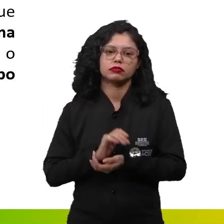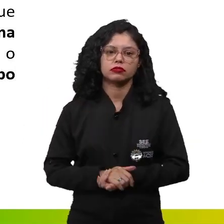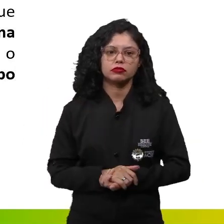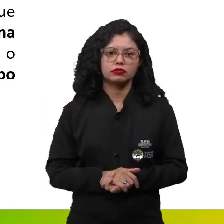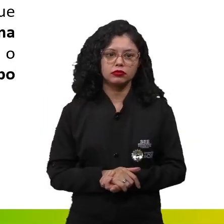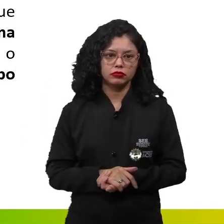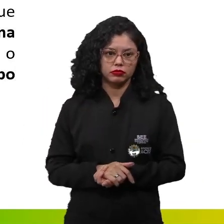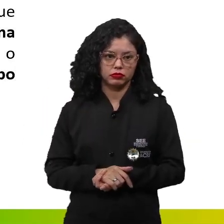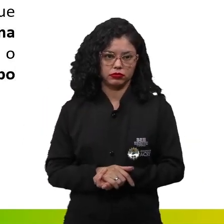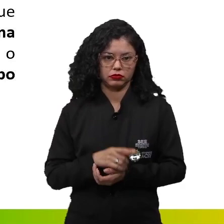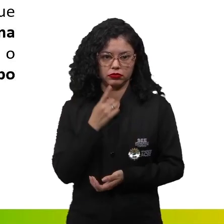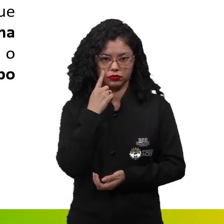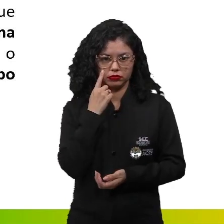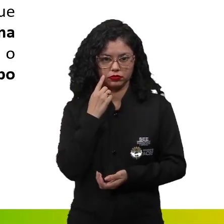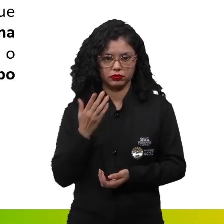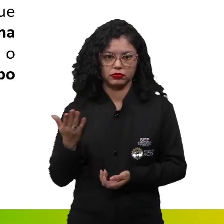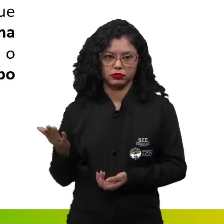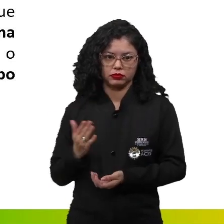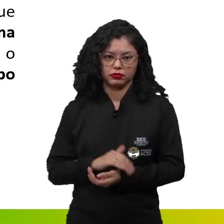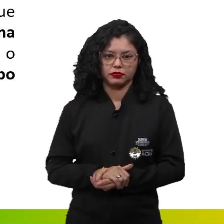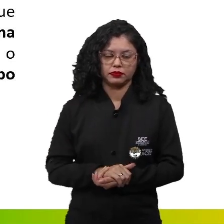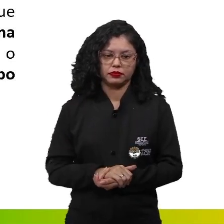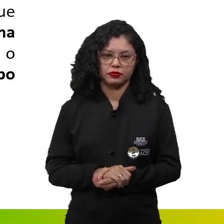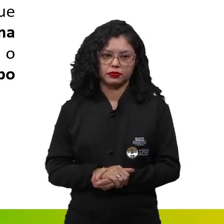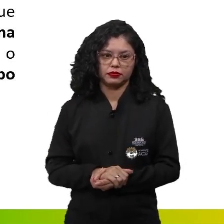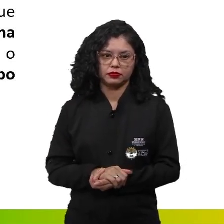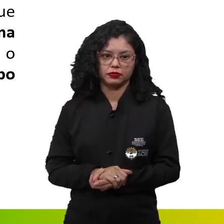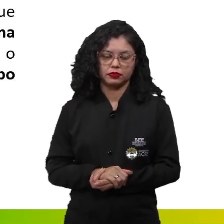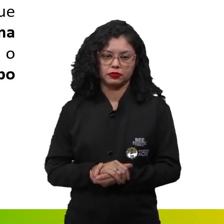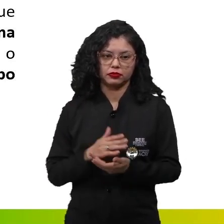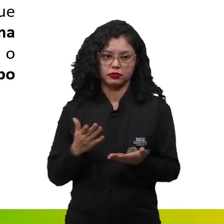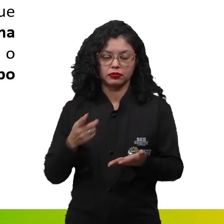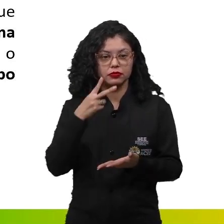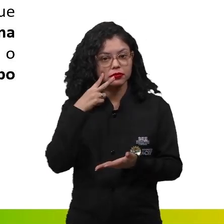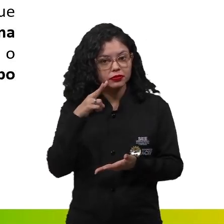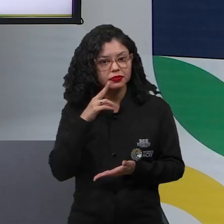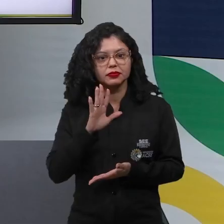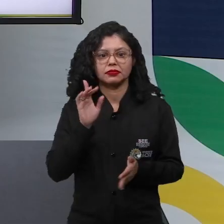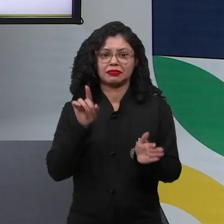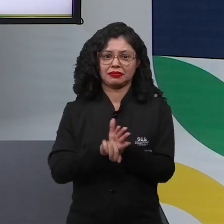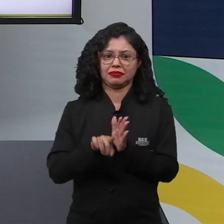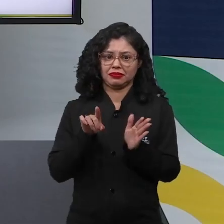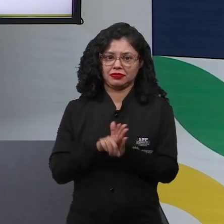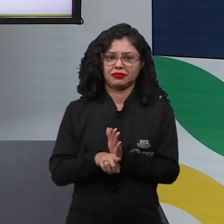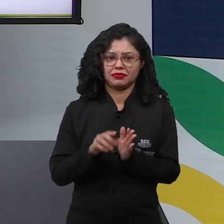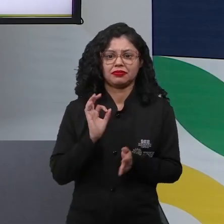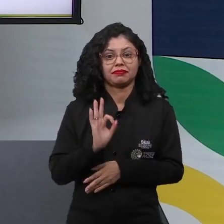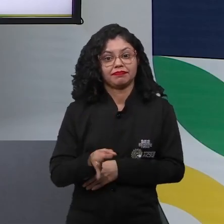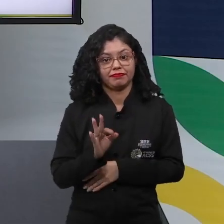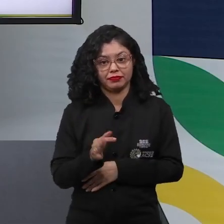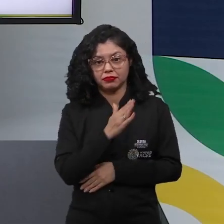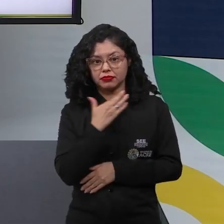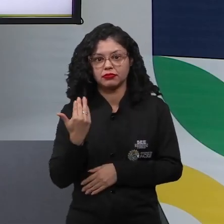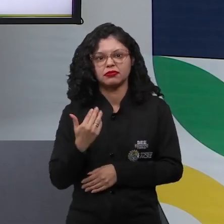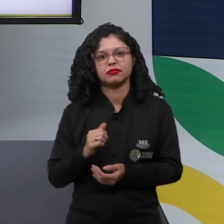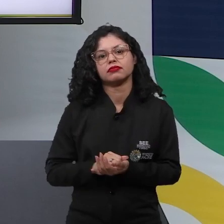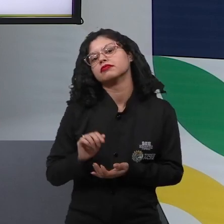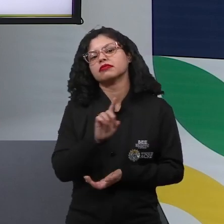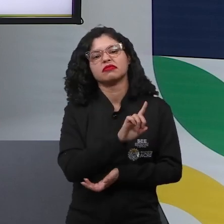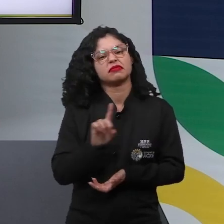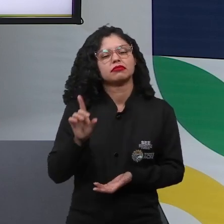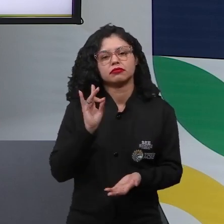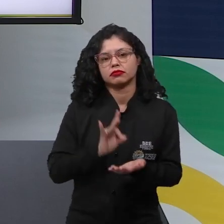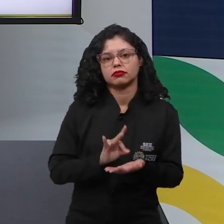cérebro. Olha só essa imagem, pessoal. É incrível, né? Você já deve ter se perguntado, esse cara com certeza aí morreu. Não,